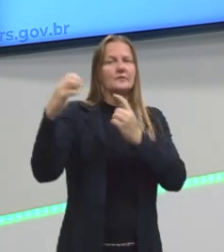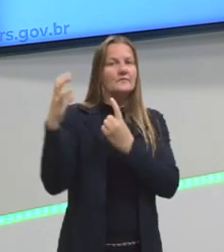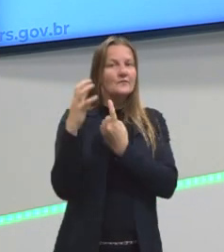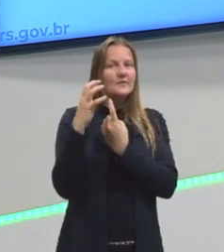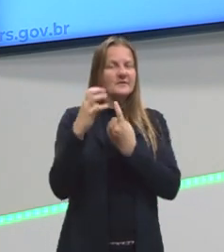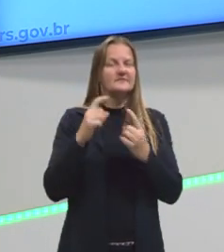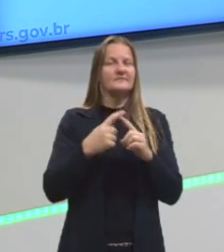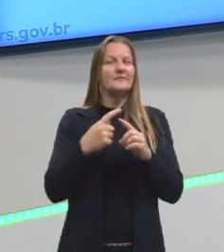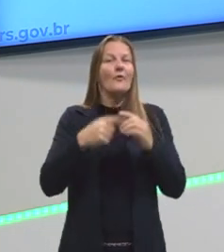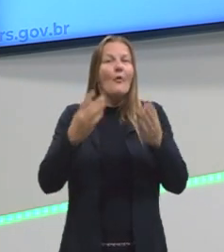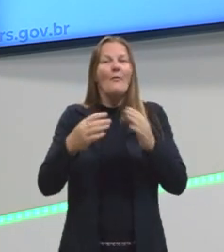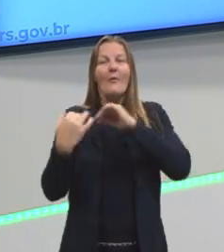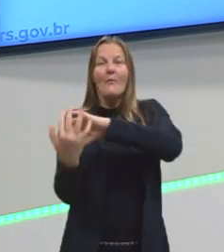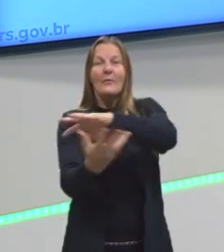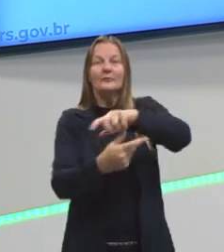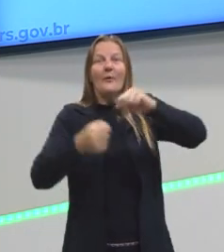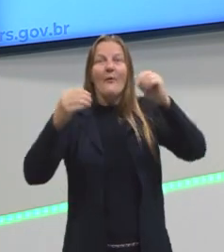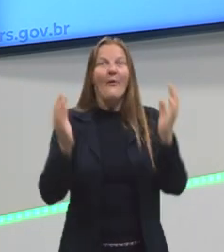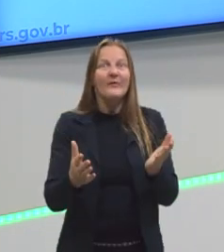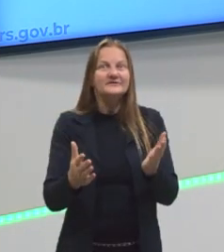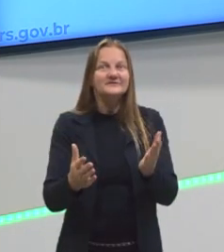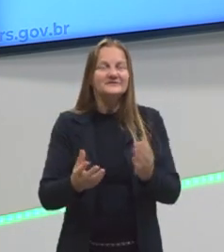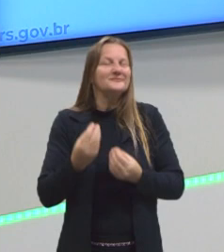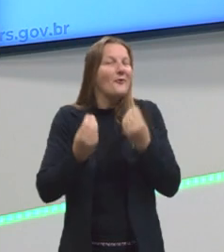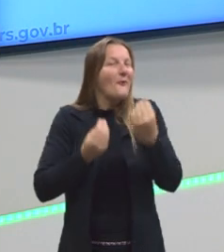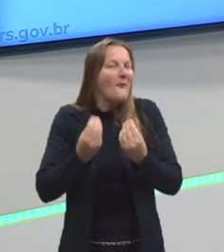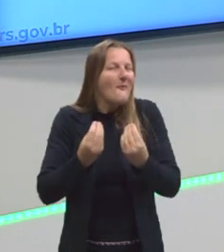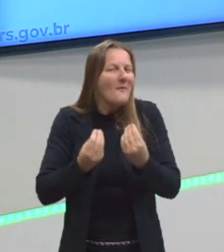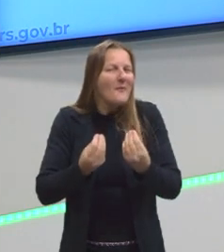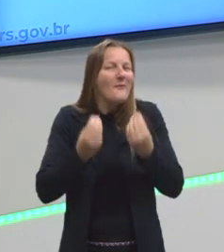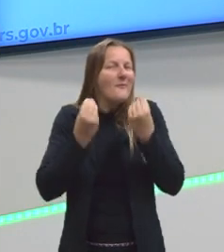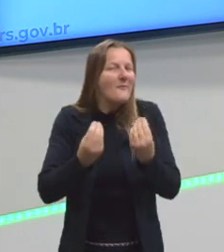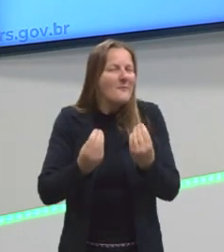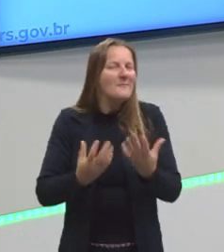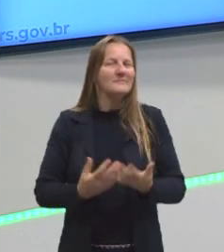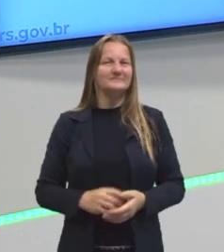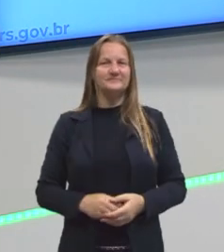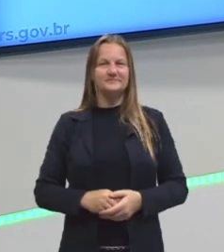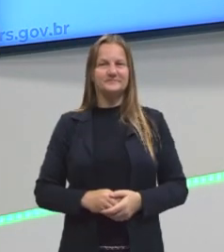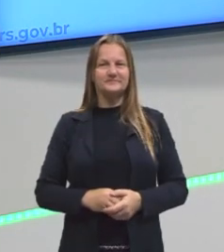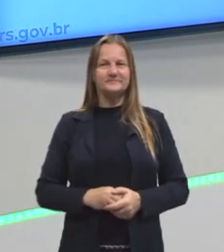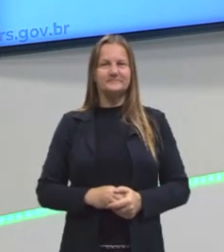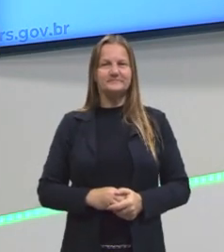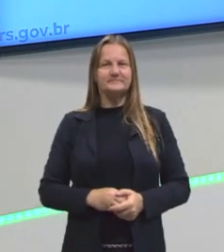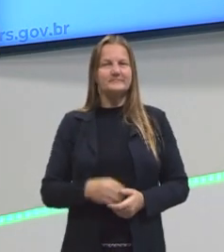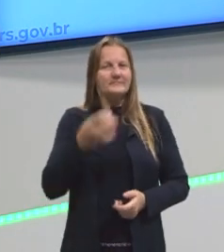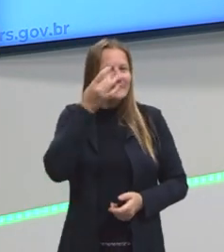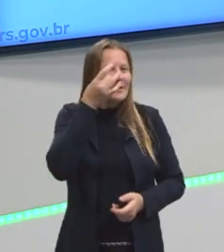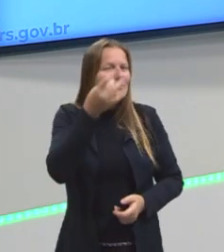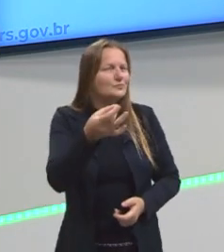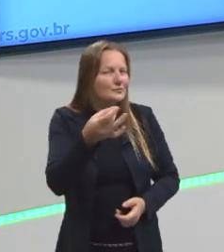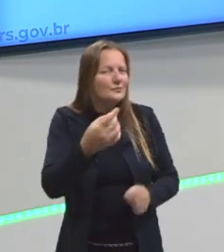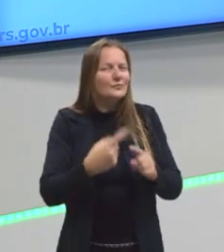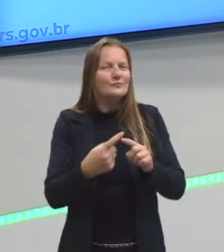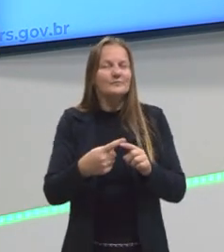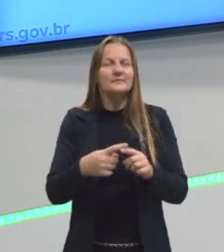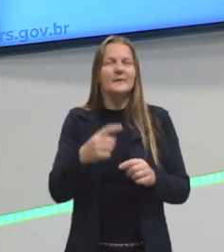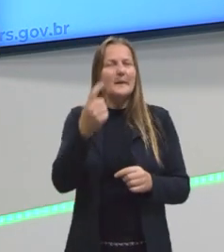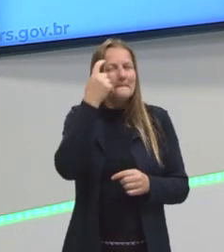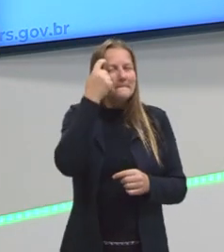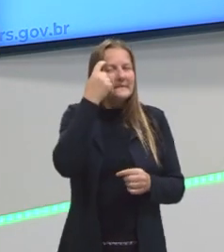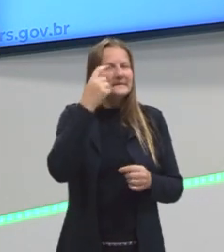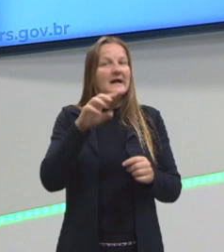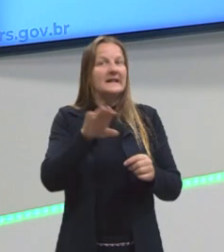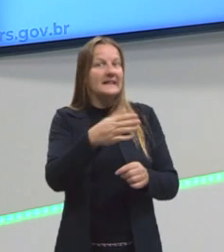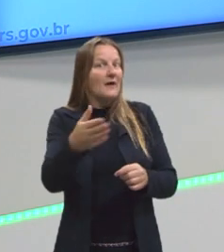como está no mundo de hoje na contemporaneidade como isso se porta Atenção atenção talvez não seja tema de